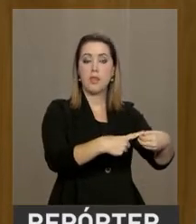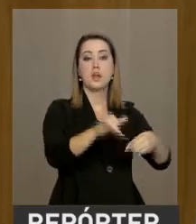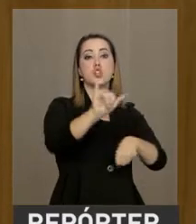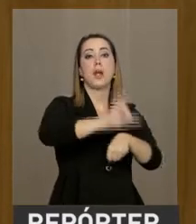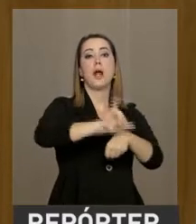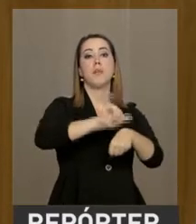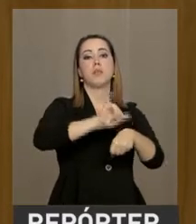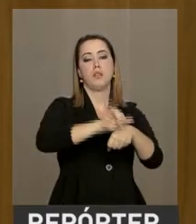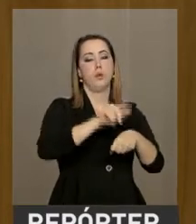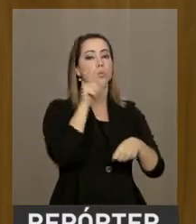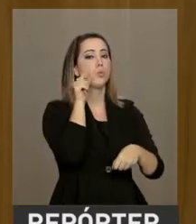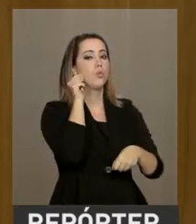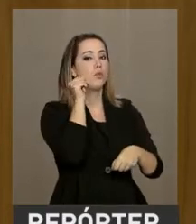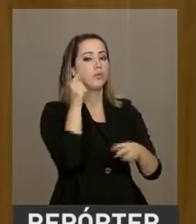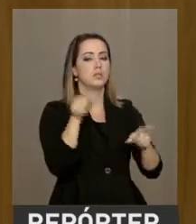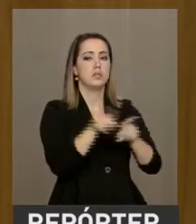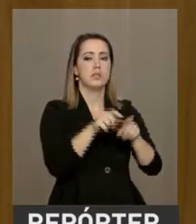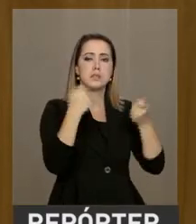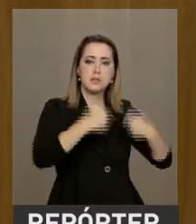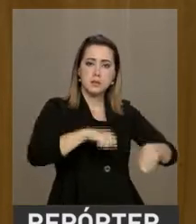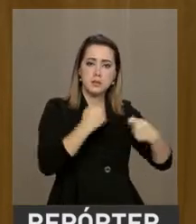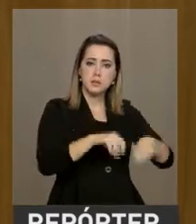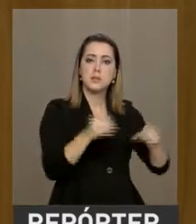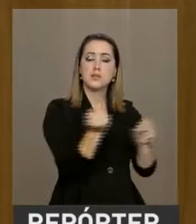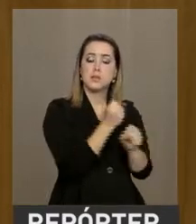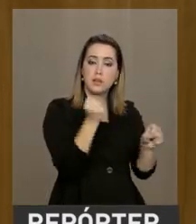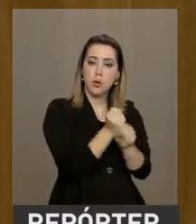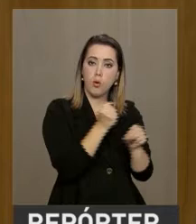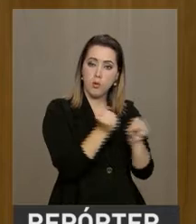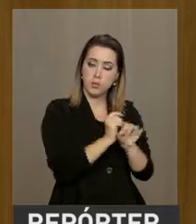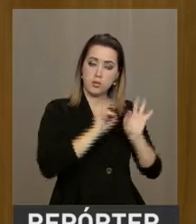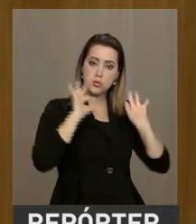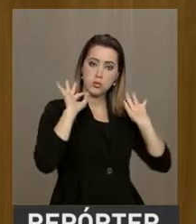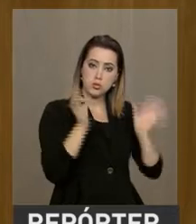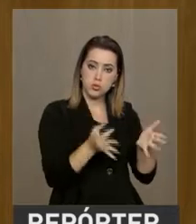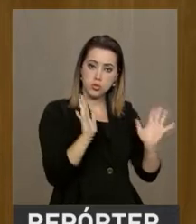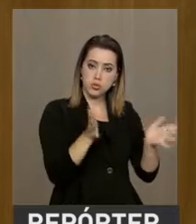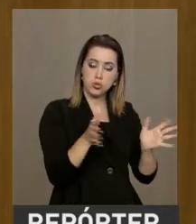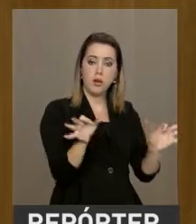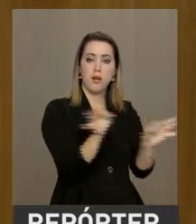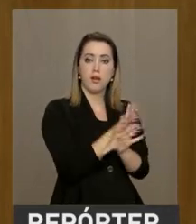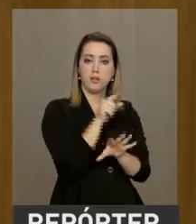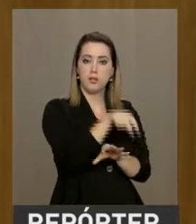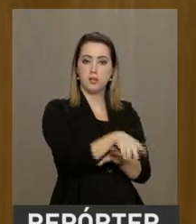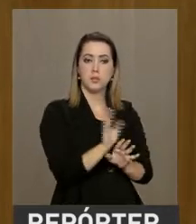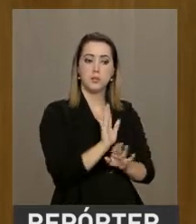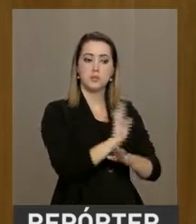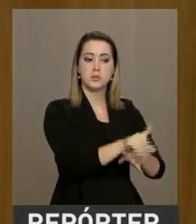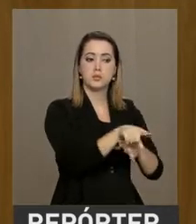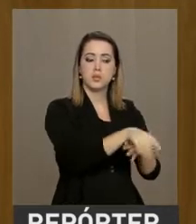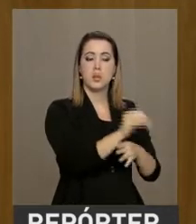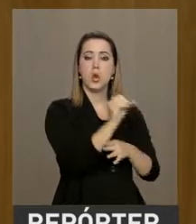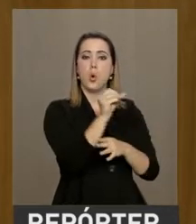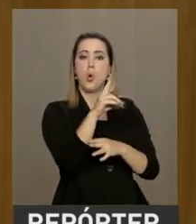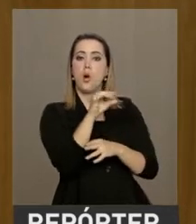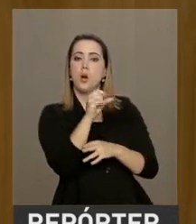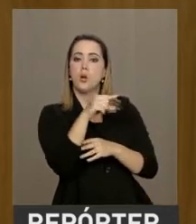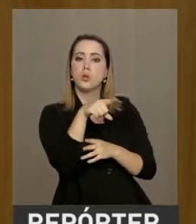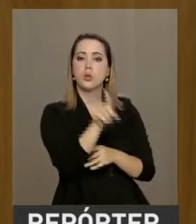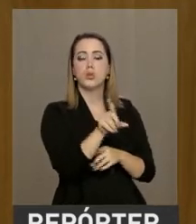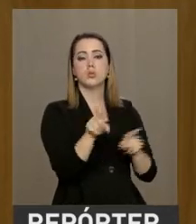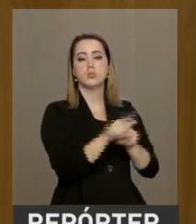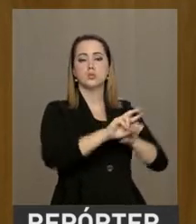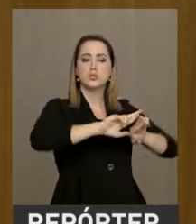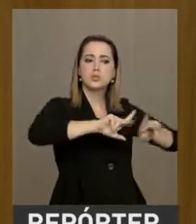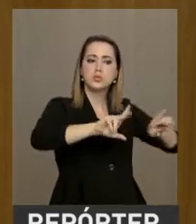precisa que estas obras estejam prontas para que possamos garantir o abastecimento do reservatório rocha do reservatório do